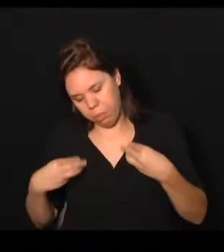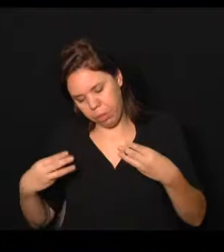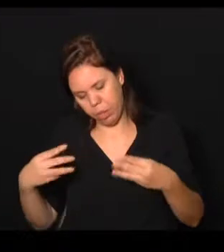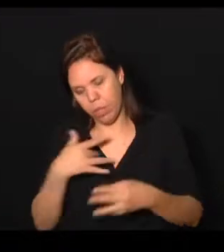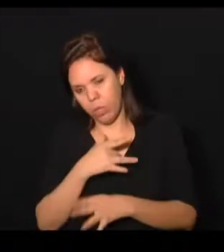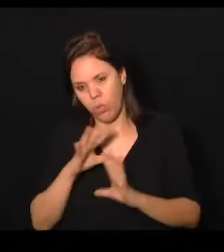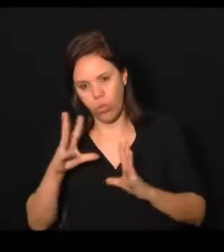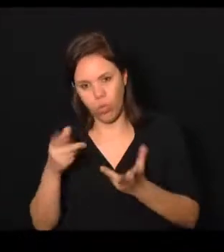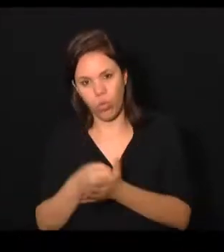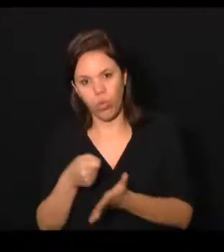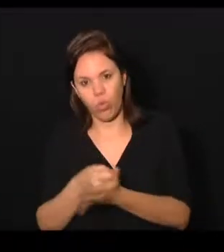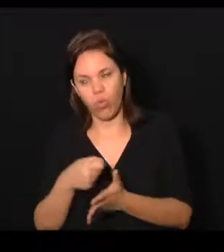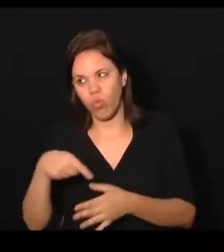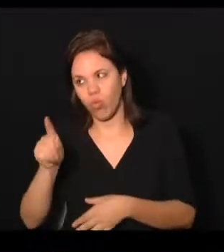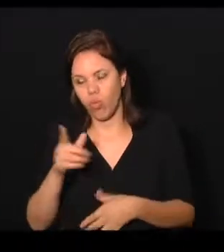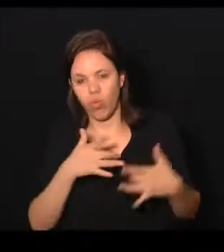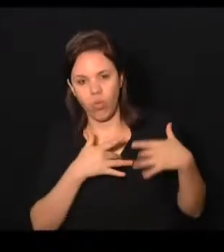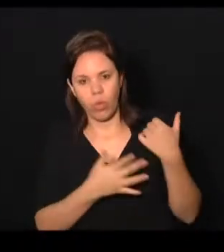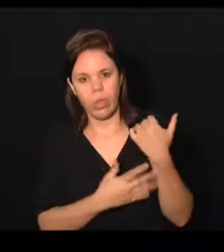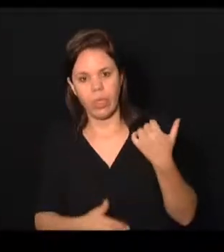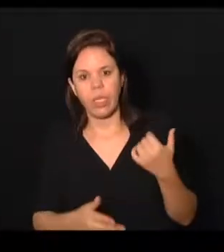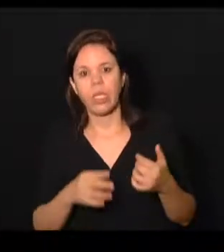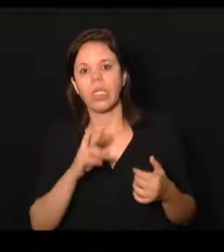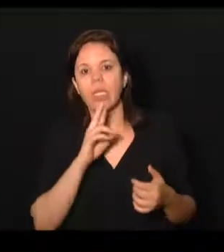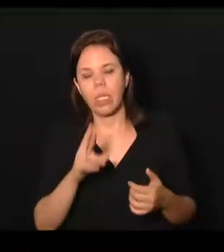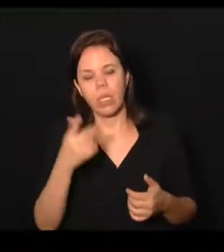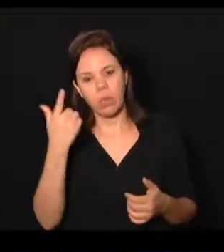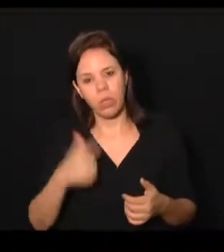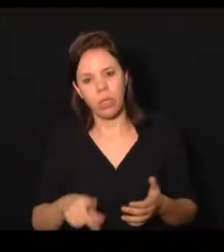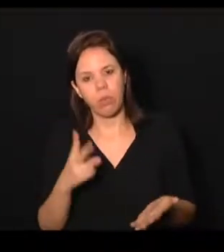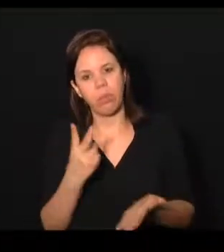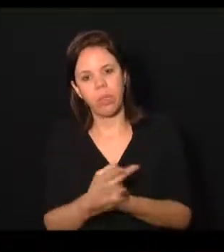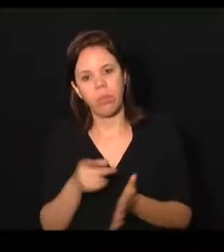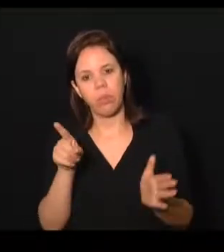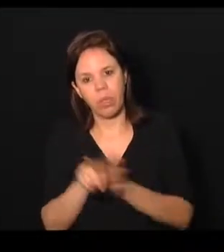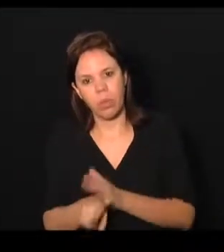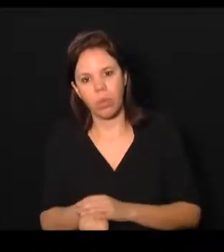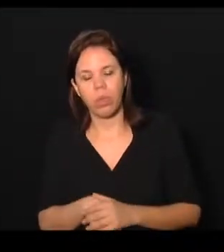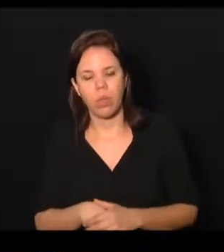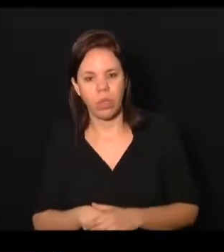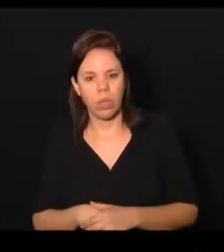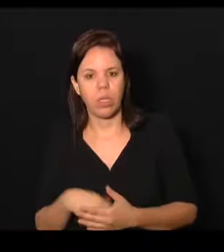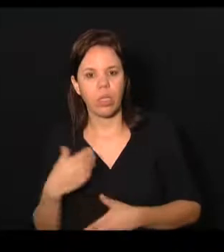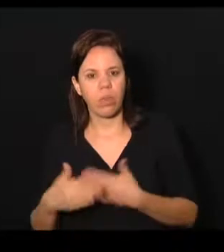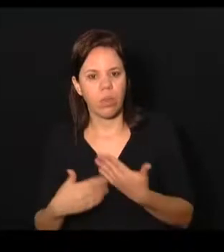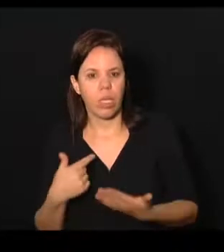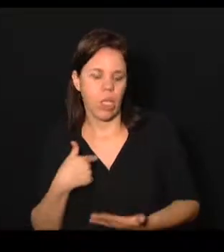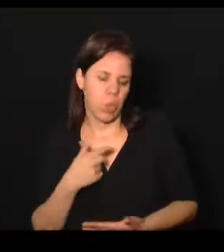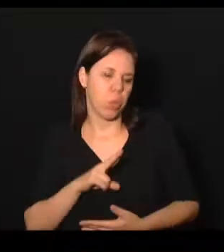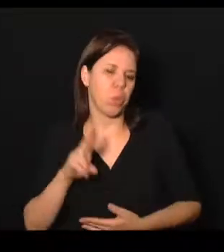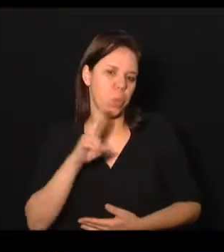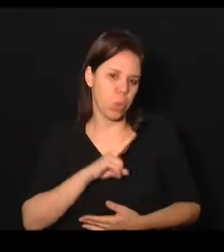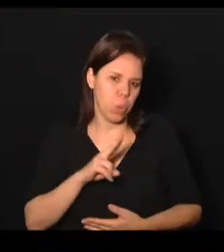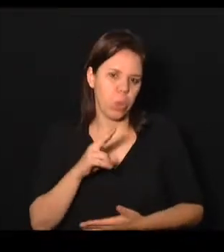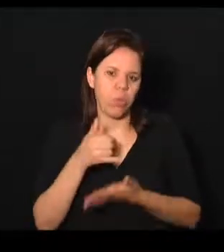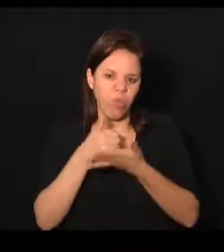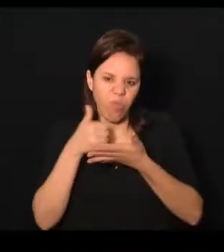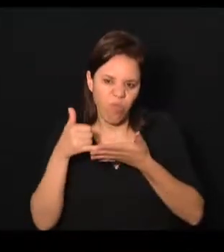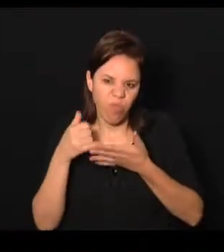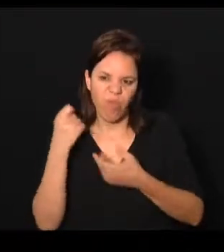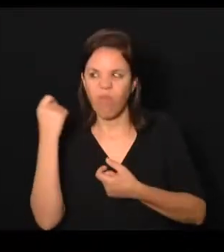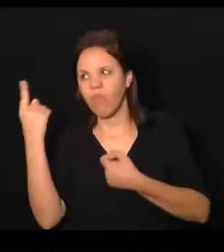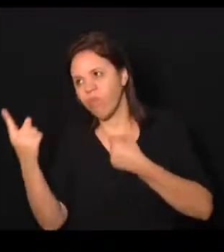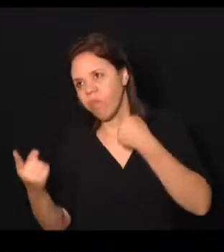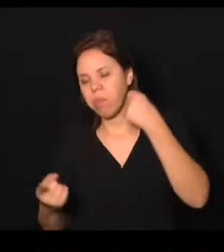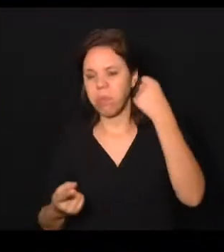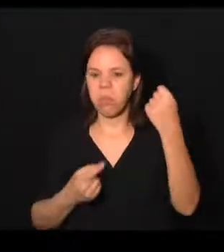obrigatório todas as vezes que você for doar sangue, você tem que repetir aquelas mesmas perguntas. E eles às vezes falam, não, eu uso cocaína esporadicamente,